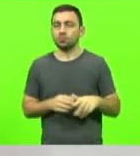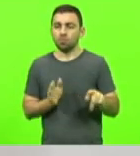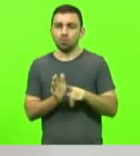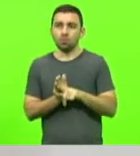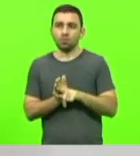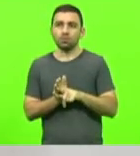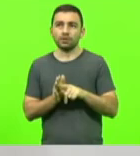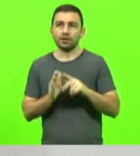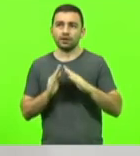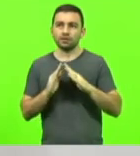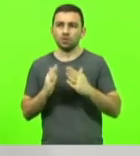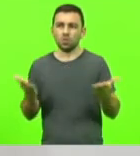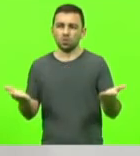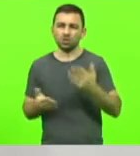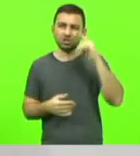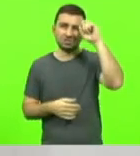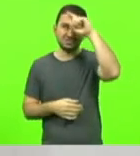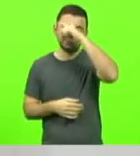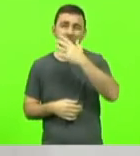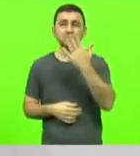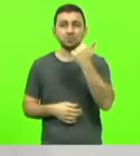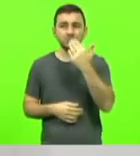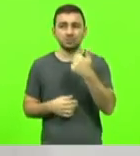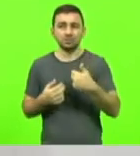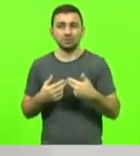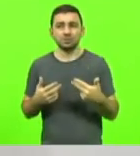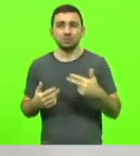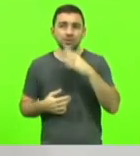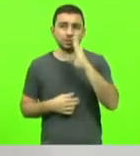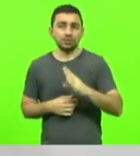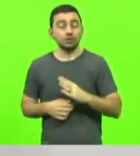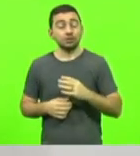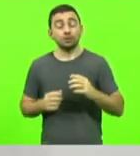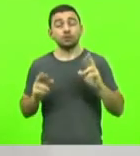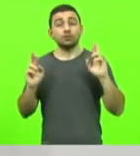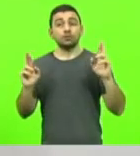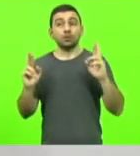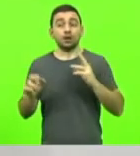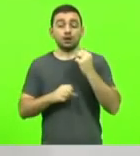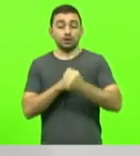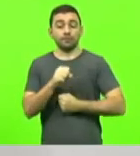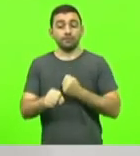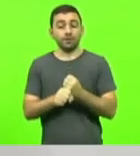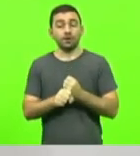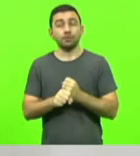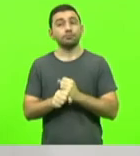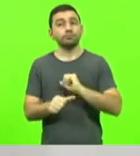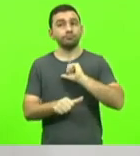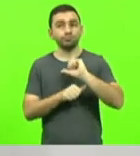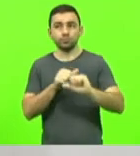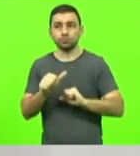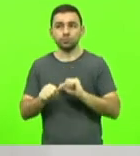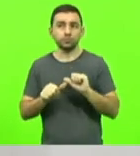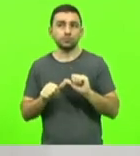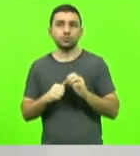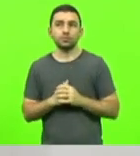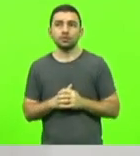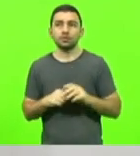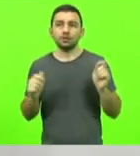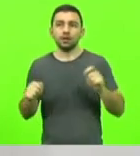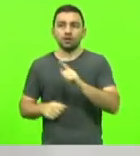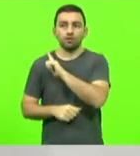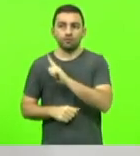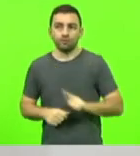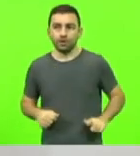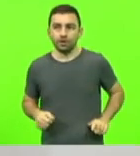para viver no Brasil. Tomara que no ano que vem essa realidade mude com as eleições que aí estão e esse governo